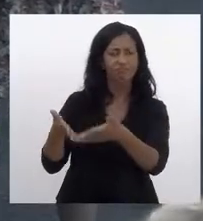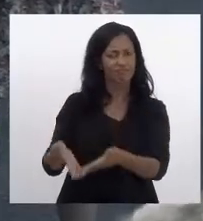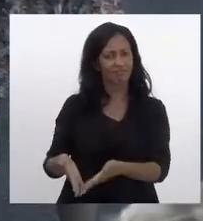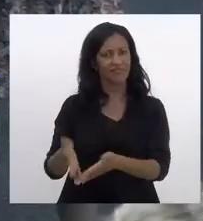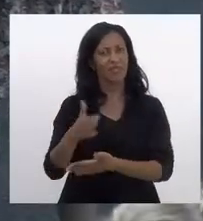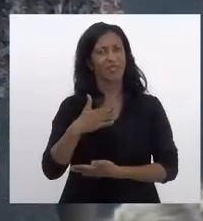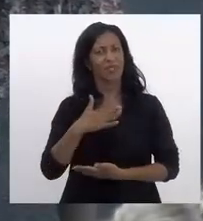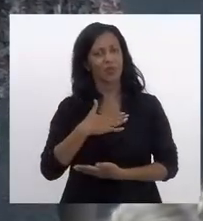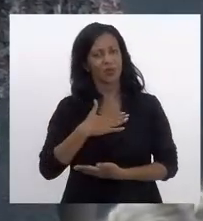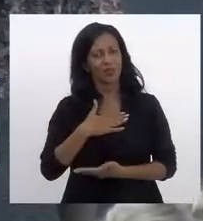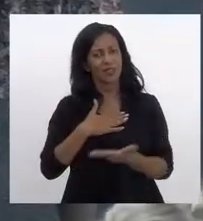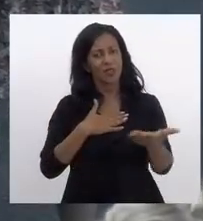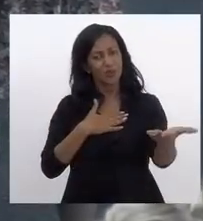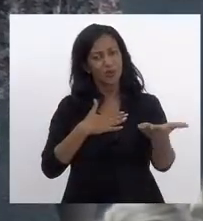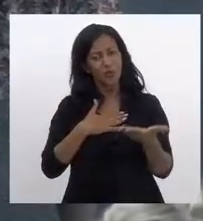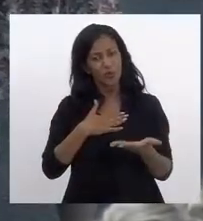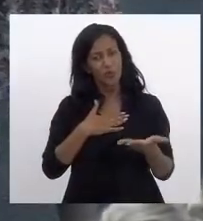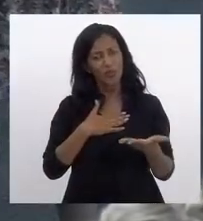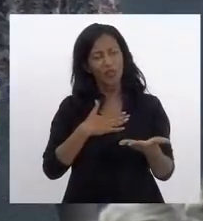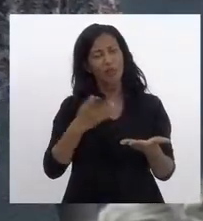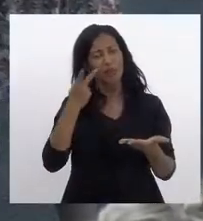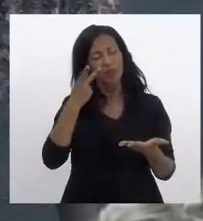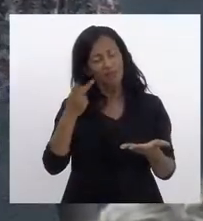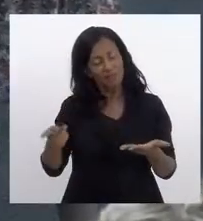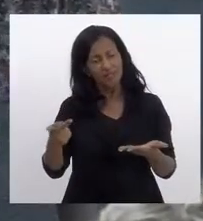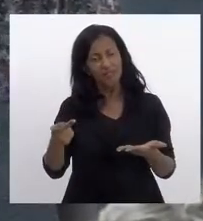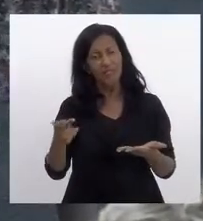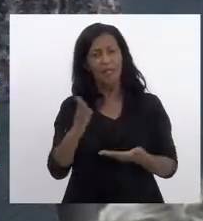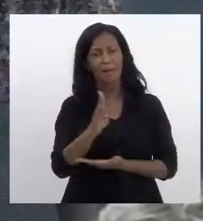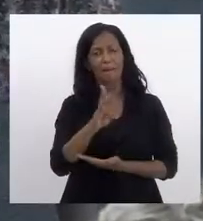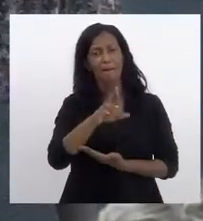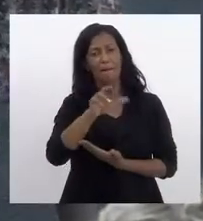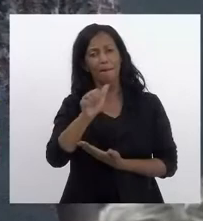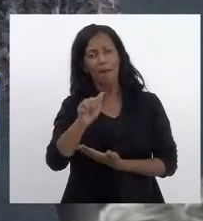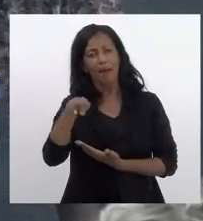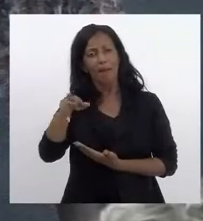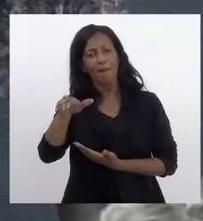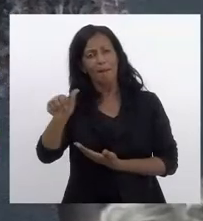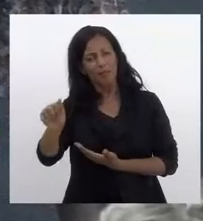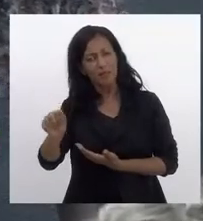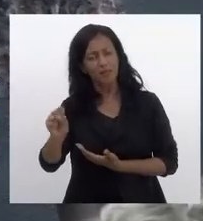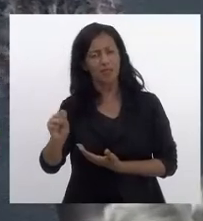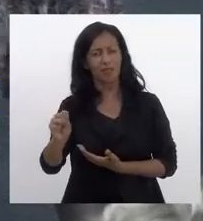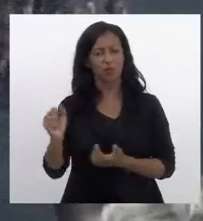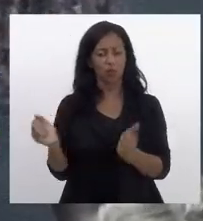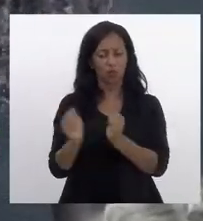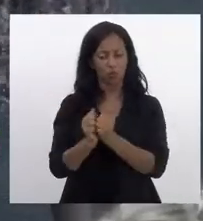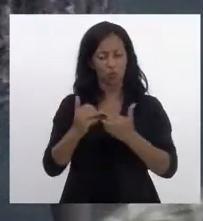eu gostaria até de convidar o senhor um dia para visitar Barra Mansa e Resende,